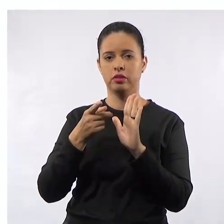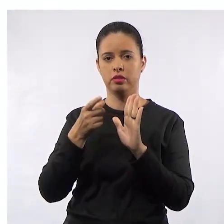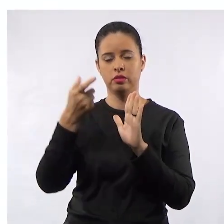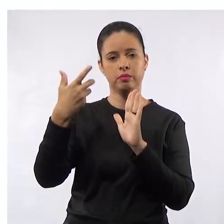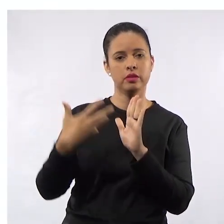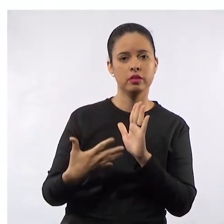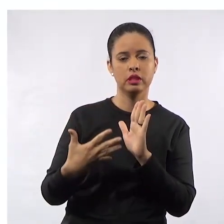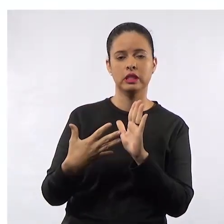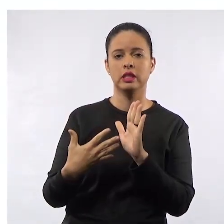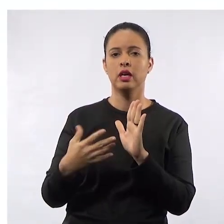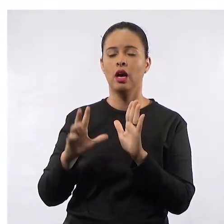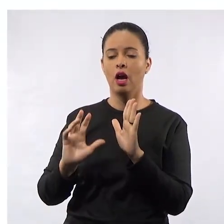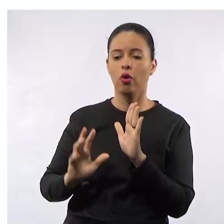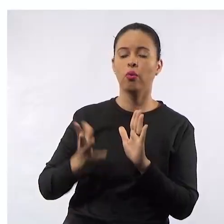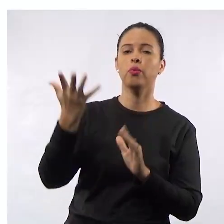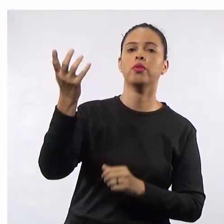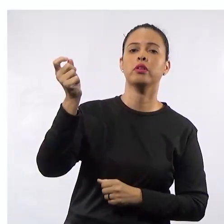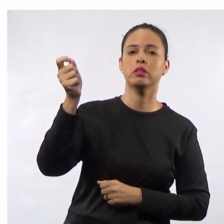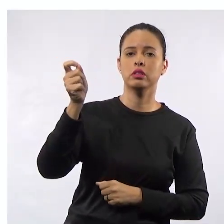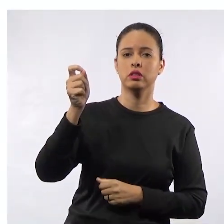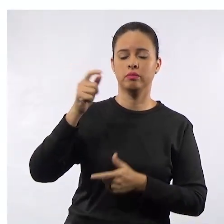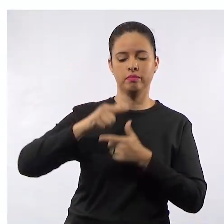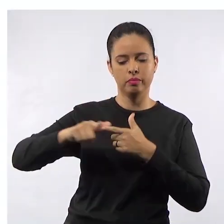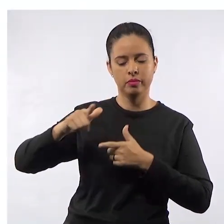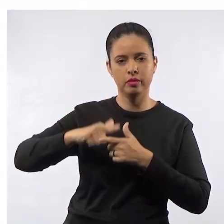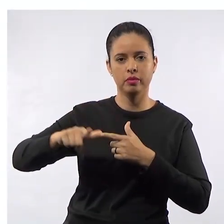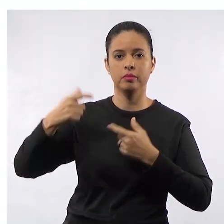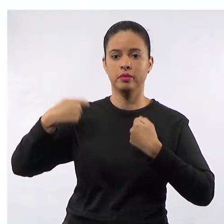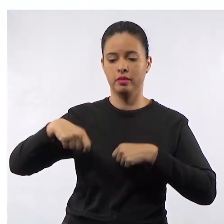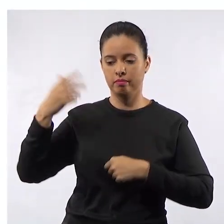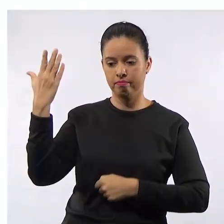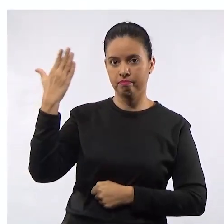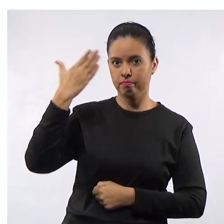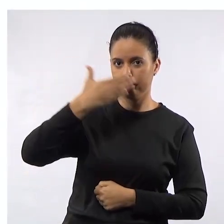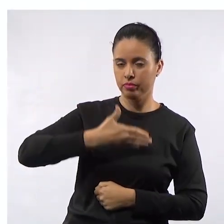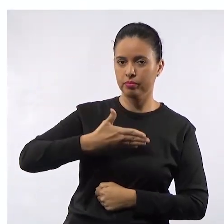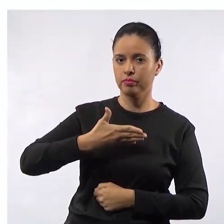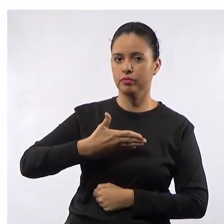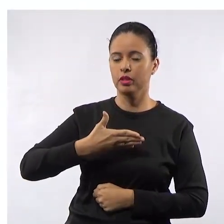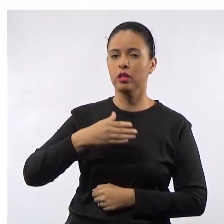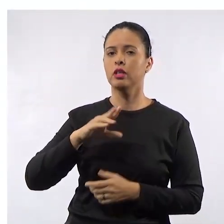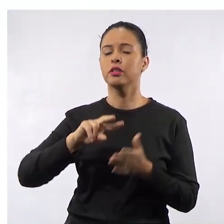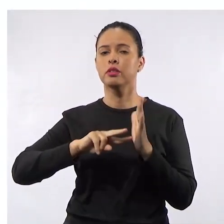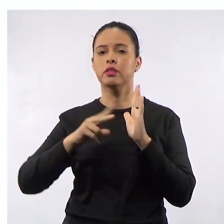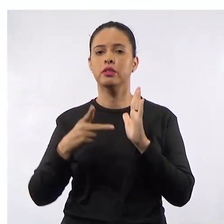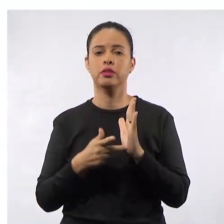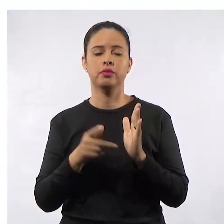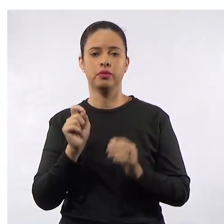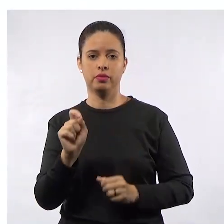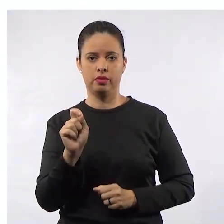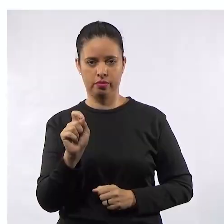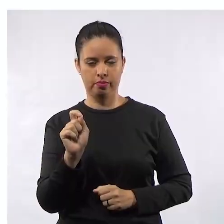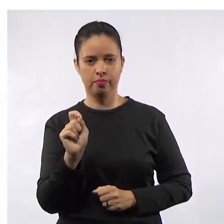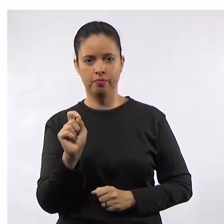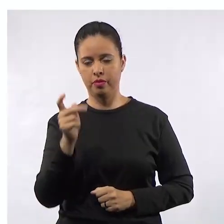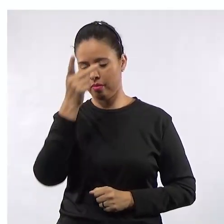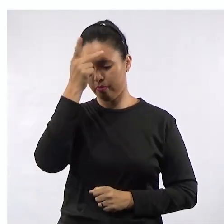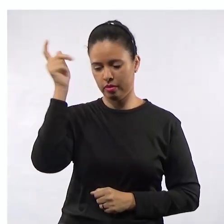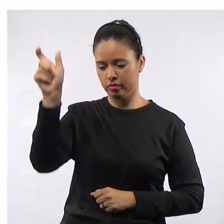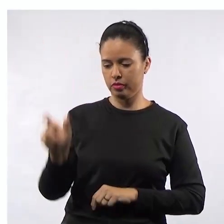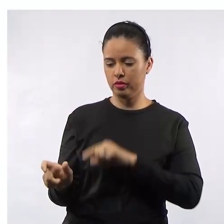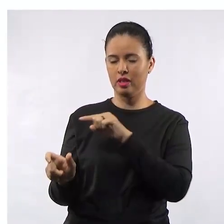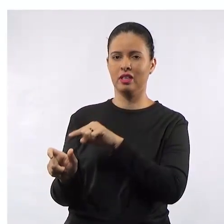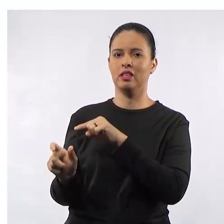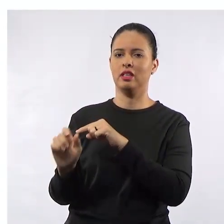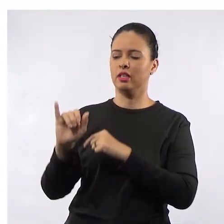assim quando ocorrer a incapacidade superveniente devendo apresentar a sentença de interdição o que que isso quer dizer quando a gente fala